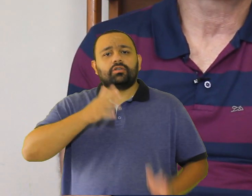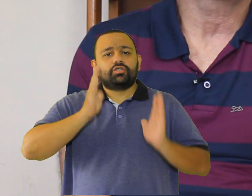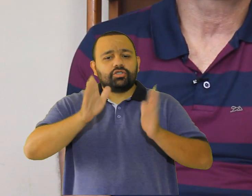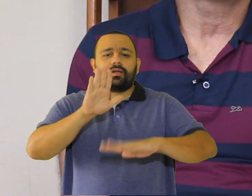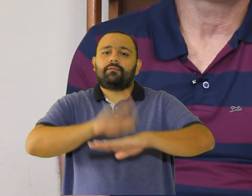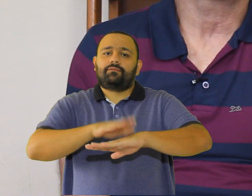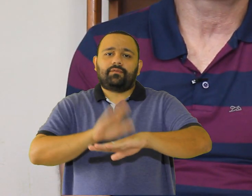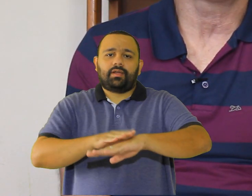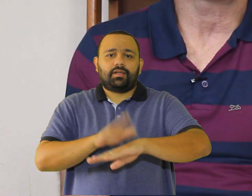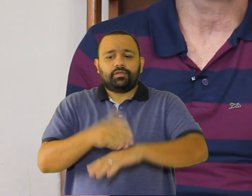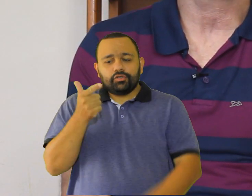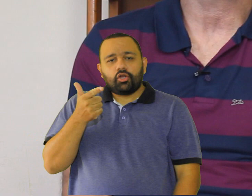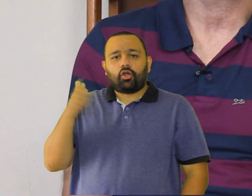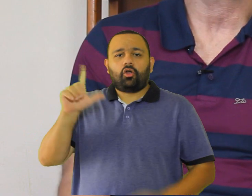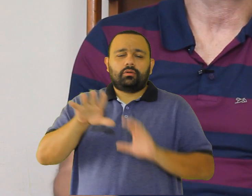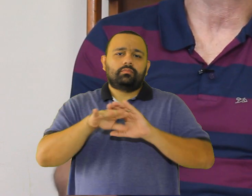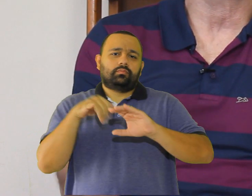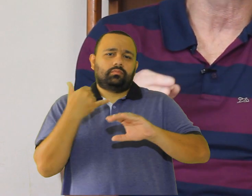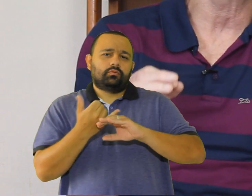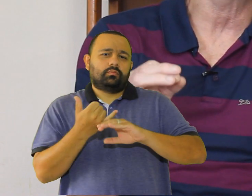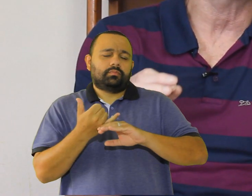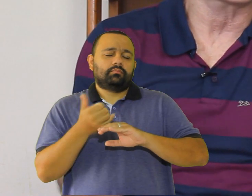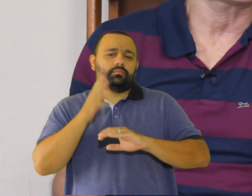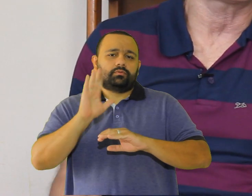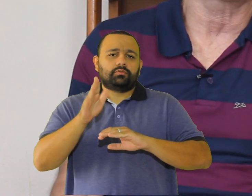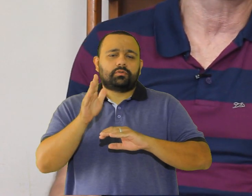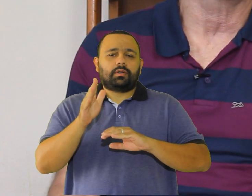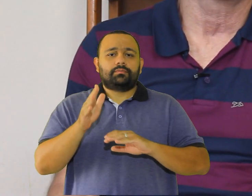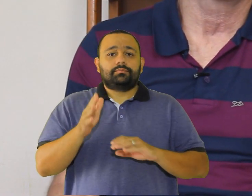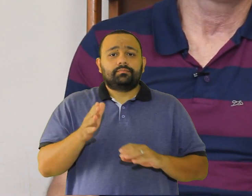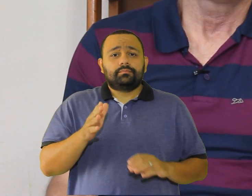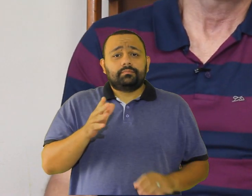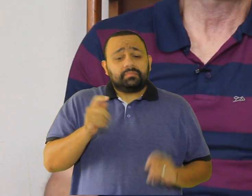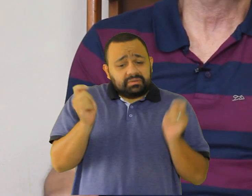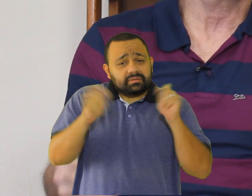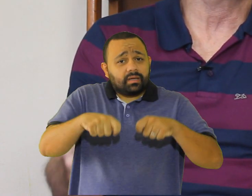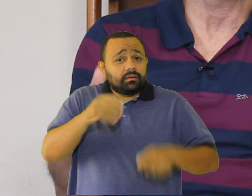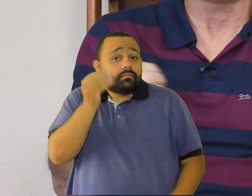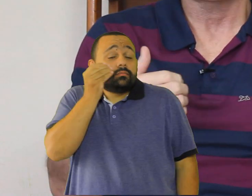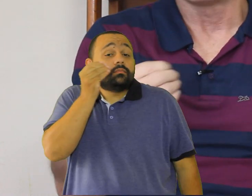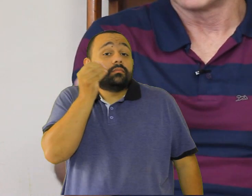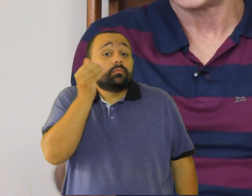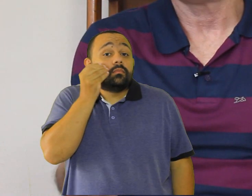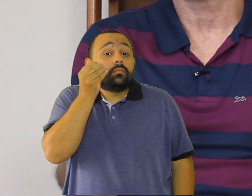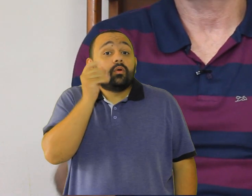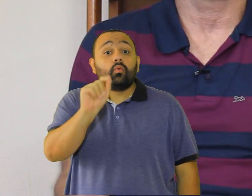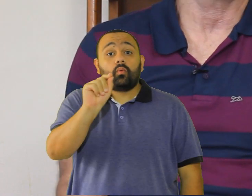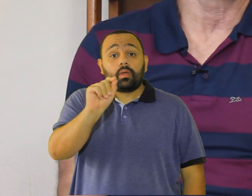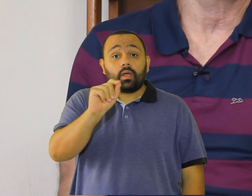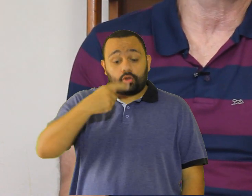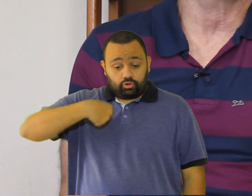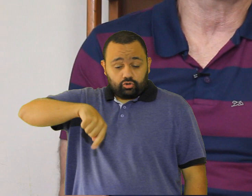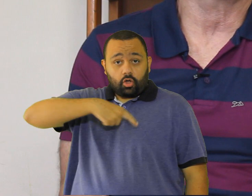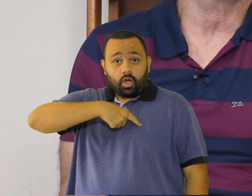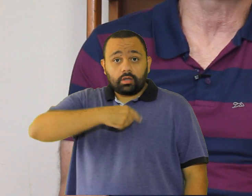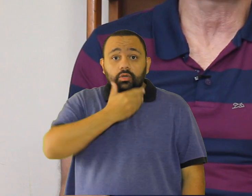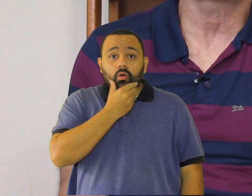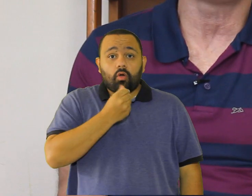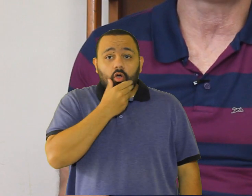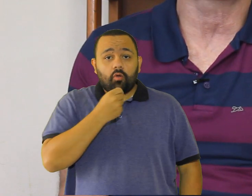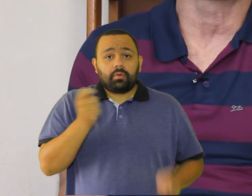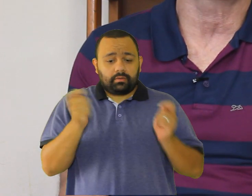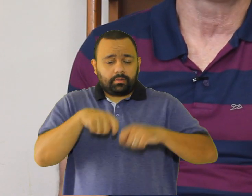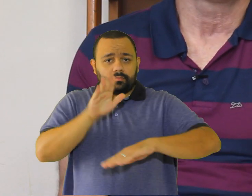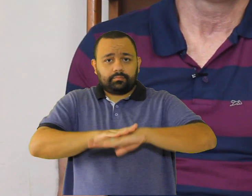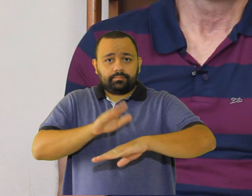outros programas, nós podemos até fazer alguns testes. Testes que nós, como homens, podemos fazer